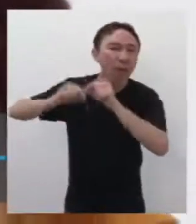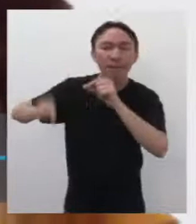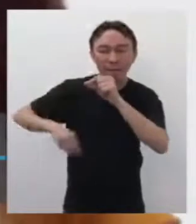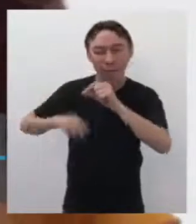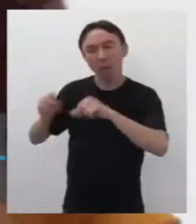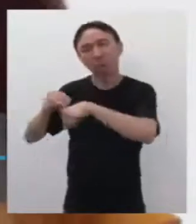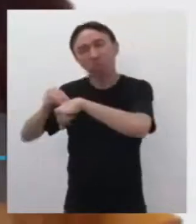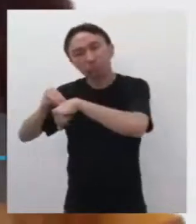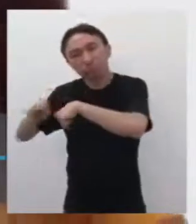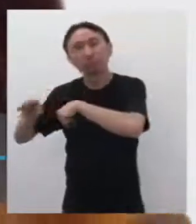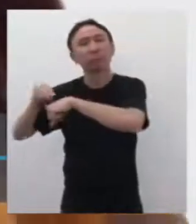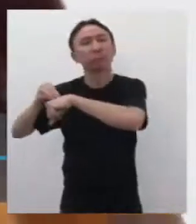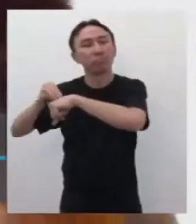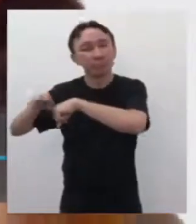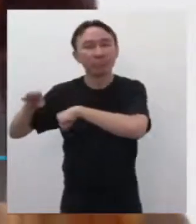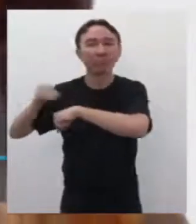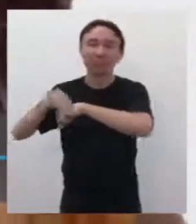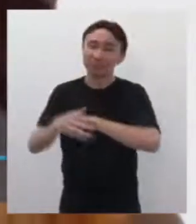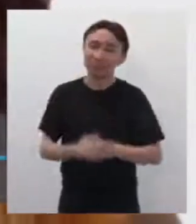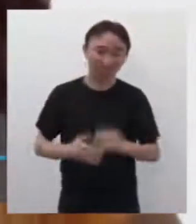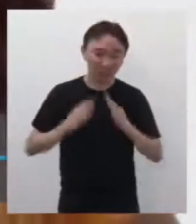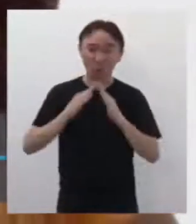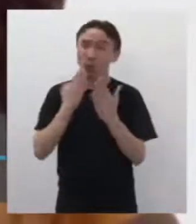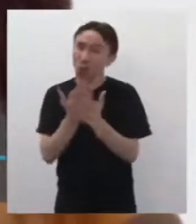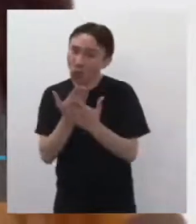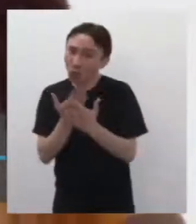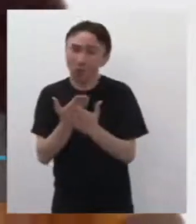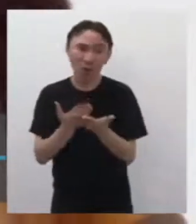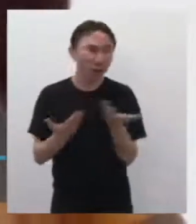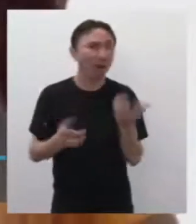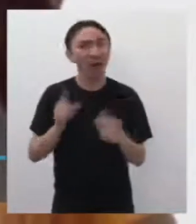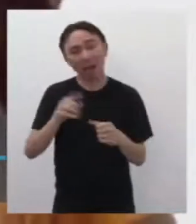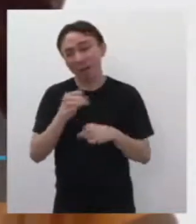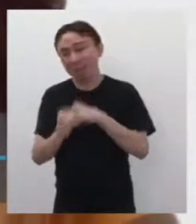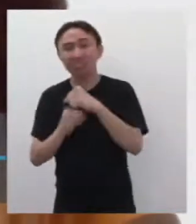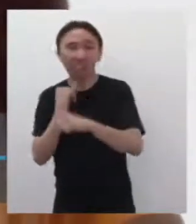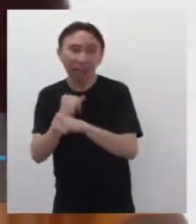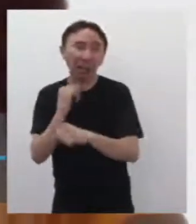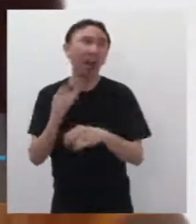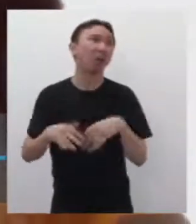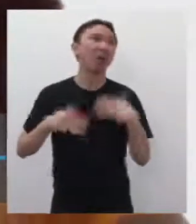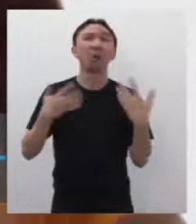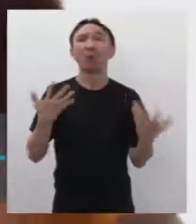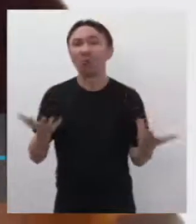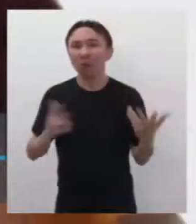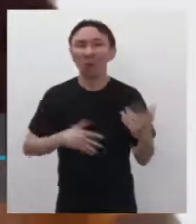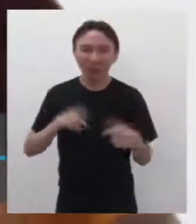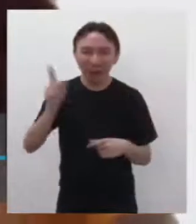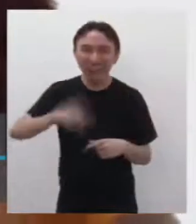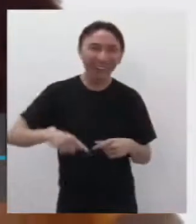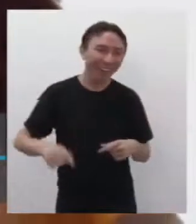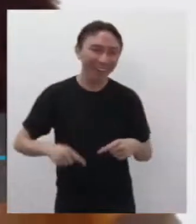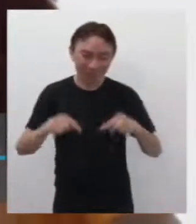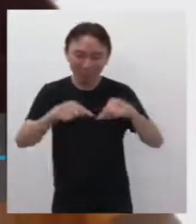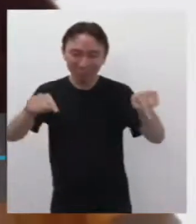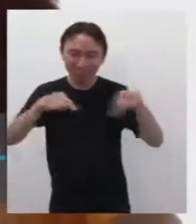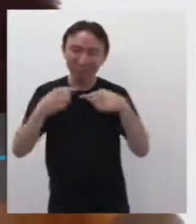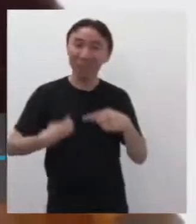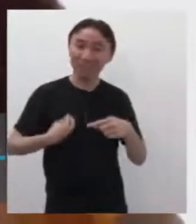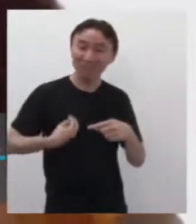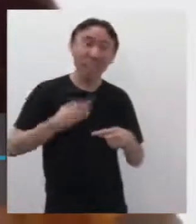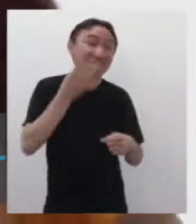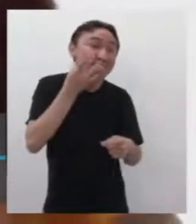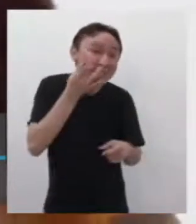online ou sendo presencial, conhecer os anseios daquele aluno, os pontos fortes, pontos fracos, e indicar ali dentro